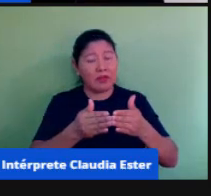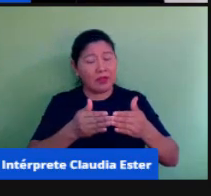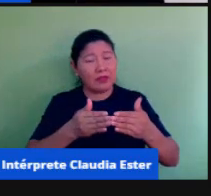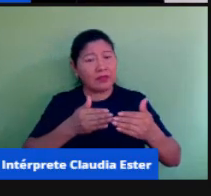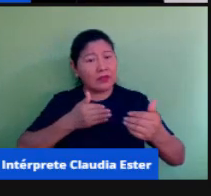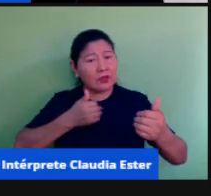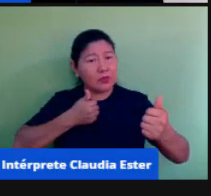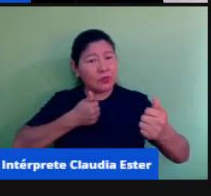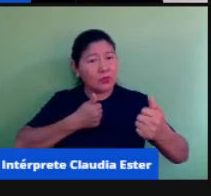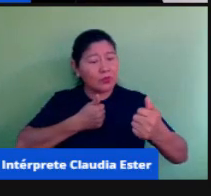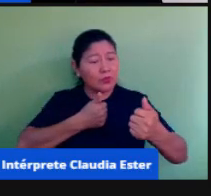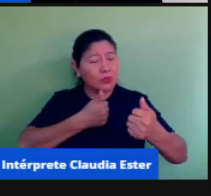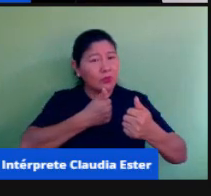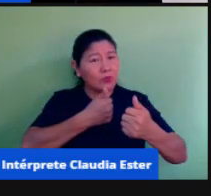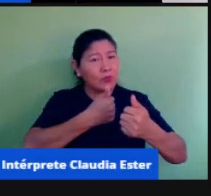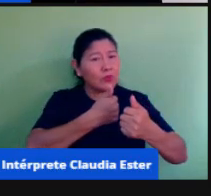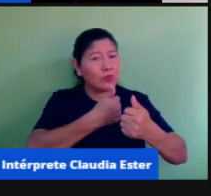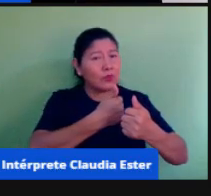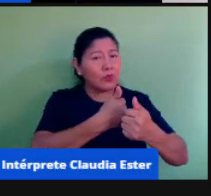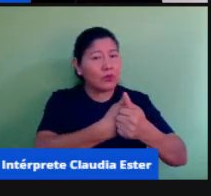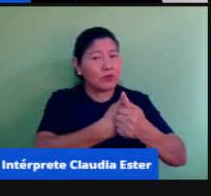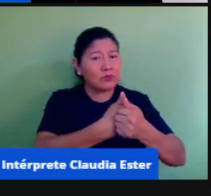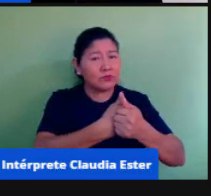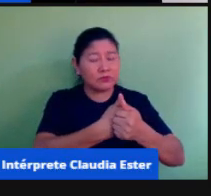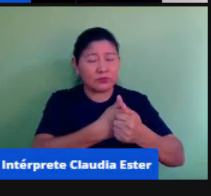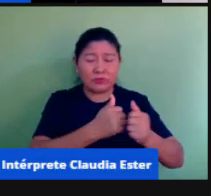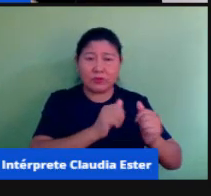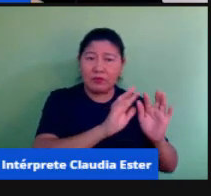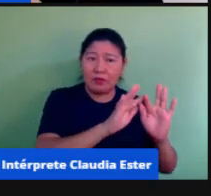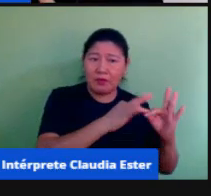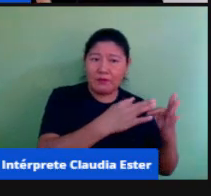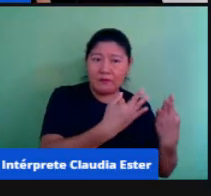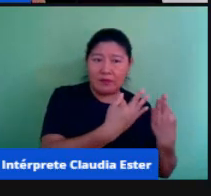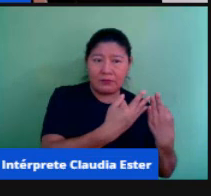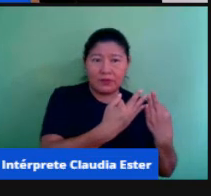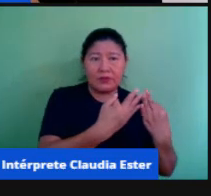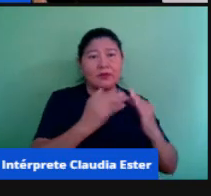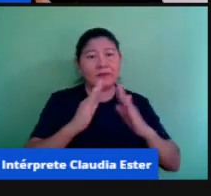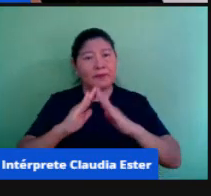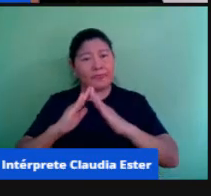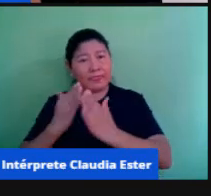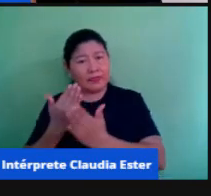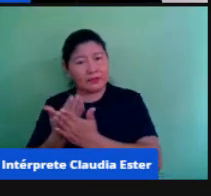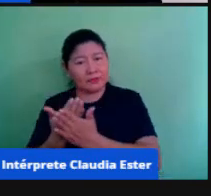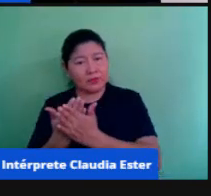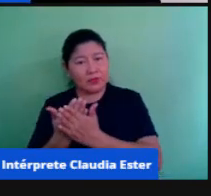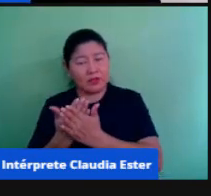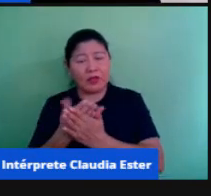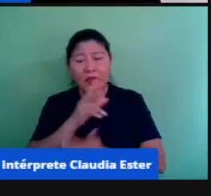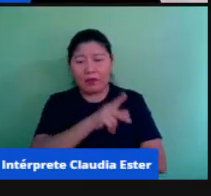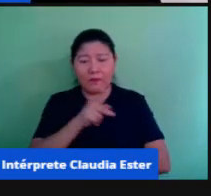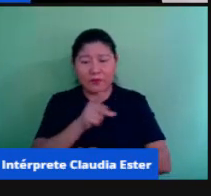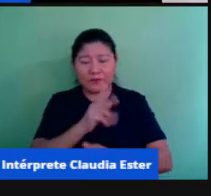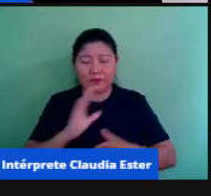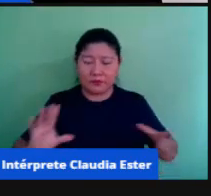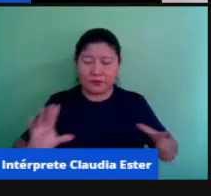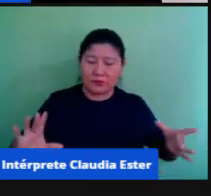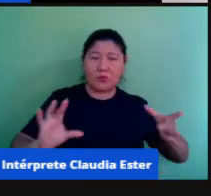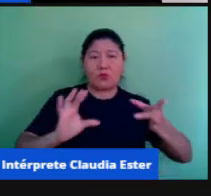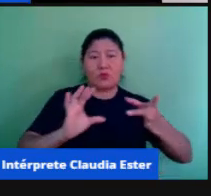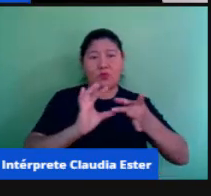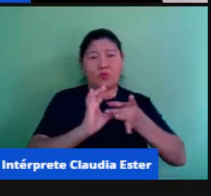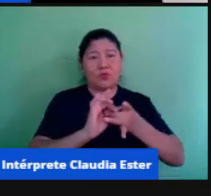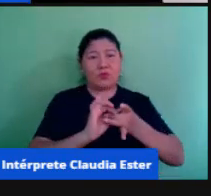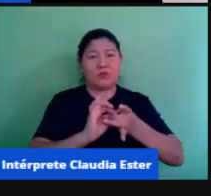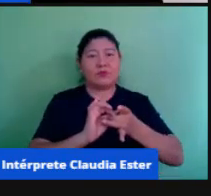criança da família e a família da escola, certo? O alfabetizador é você, professor. O